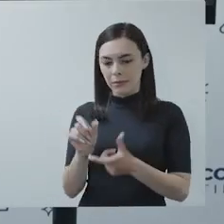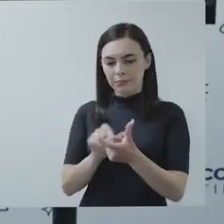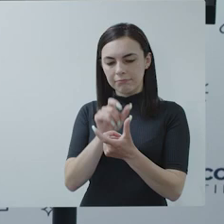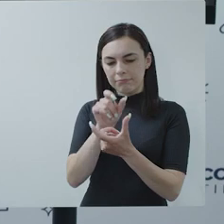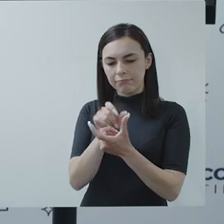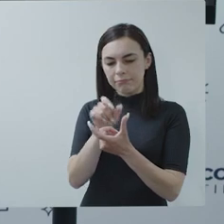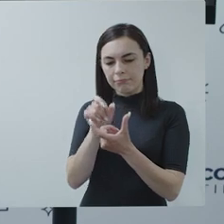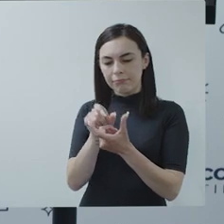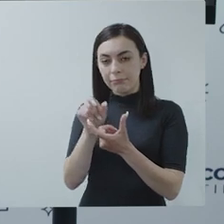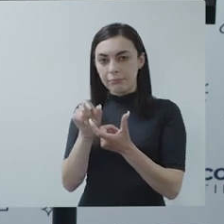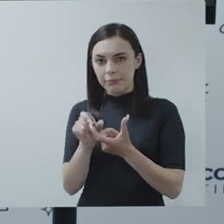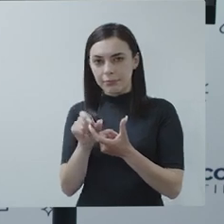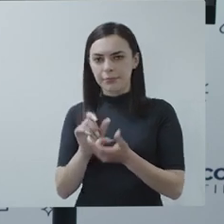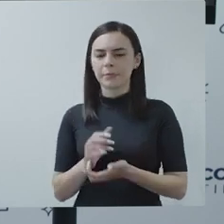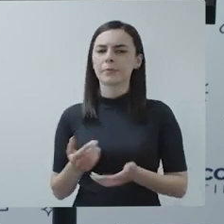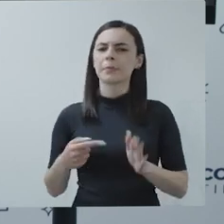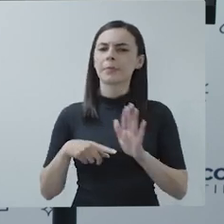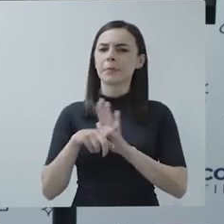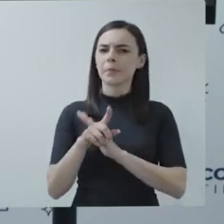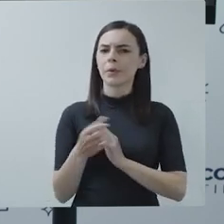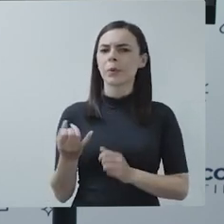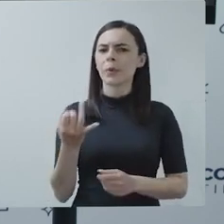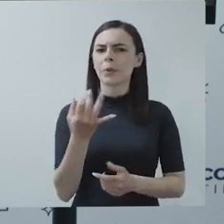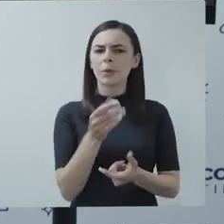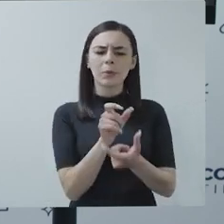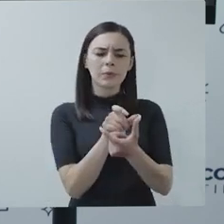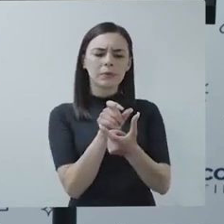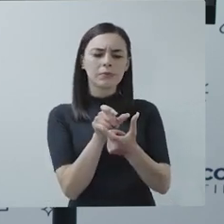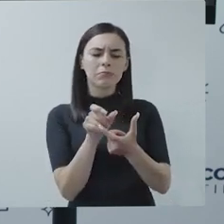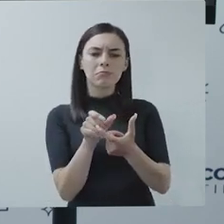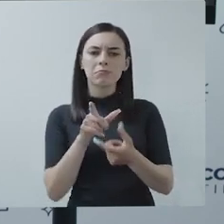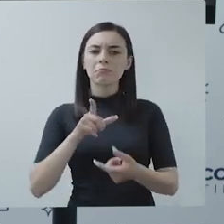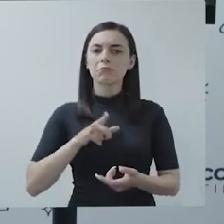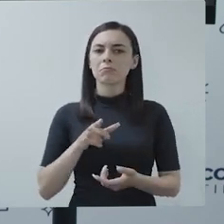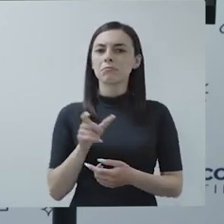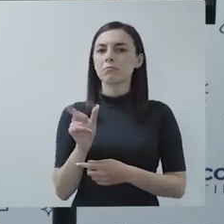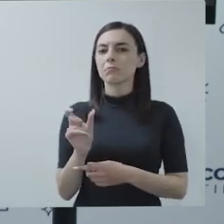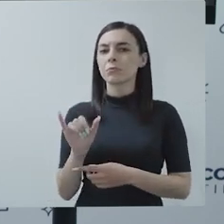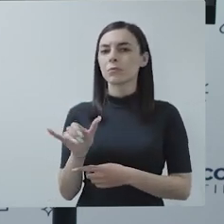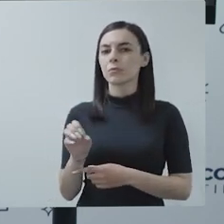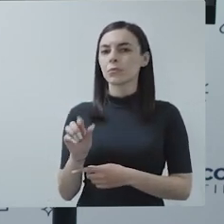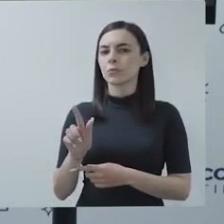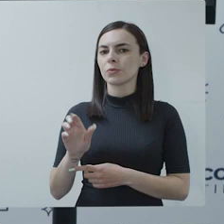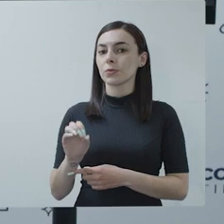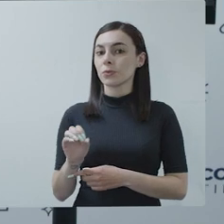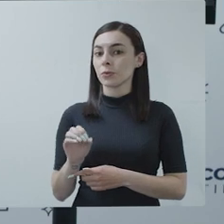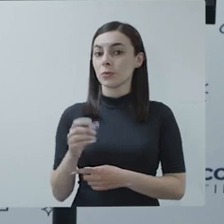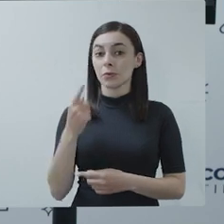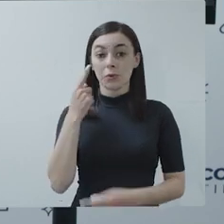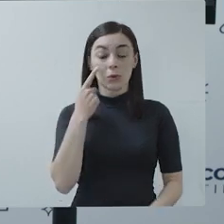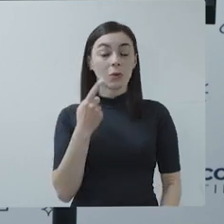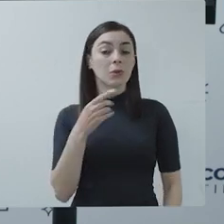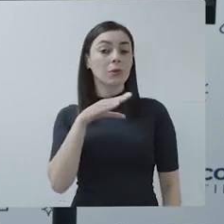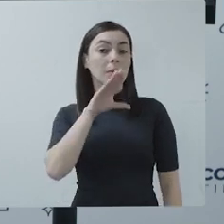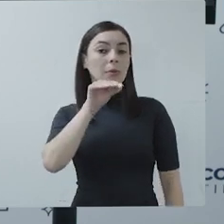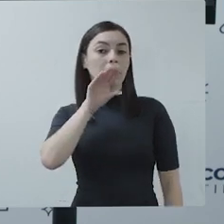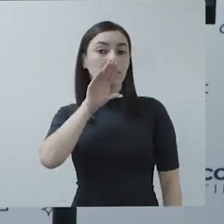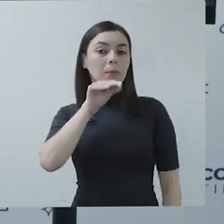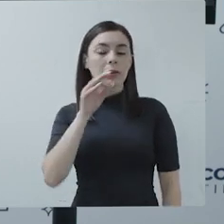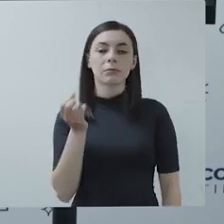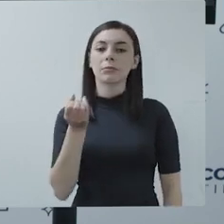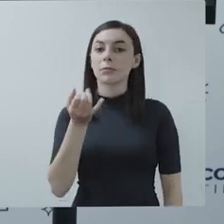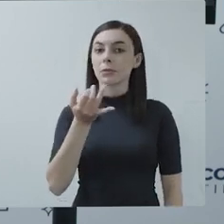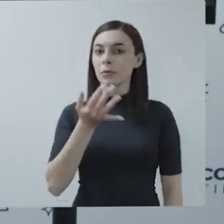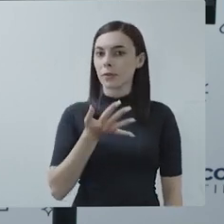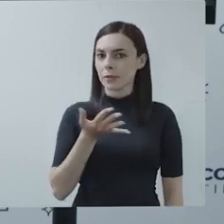em sílabas. Quantas sílabas tem a palavra jogo? Vamos ver quantas vezes a gente abre a boca